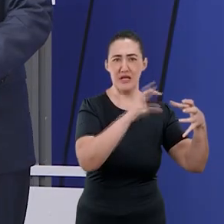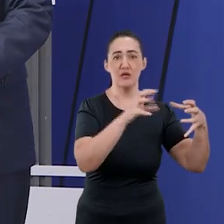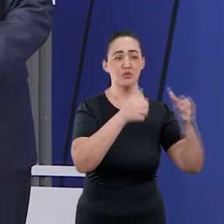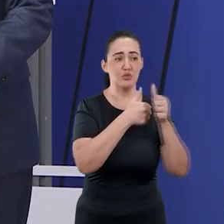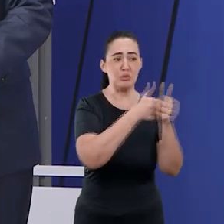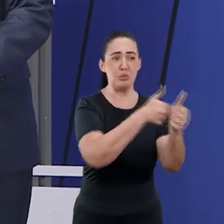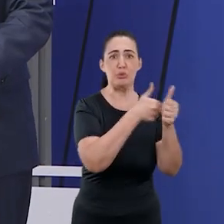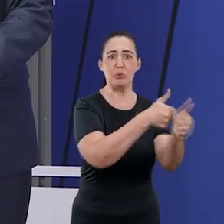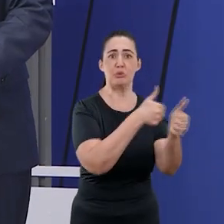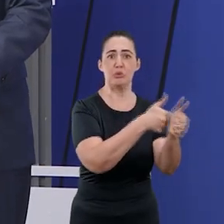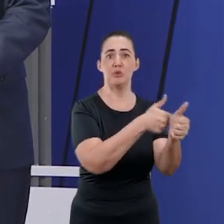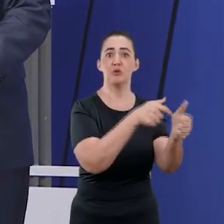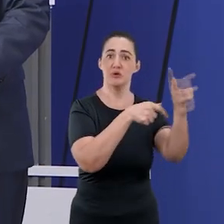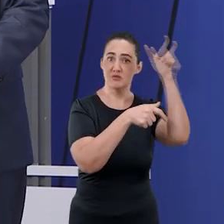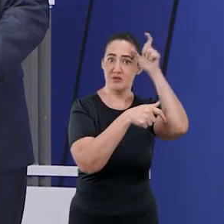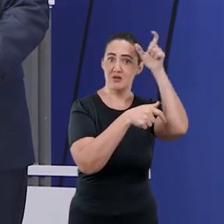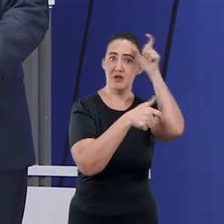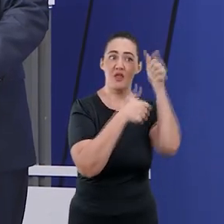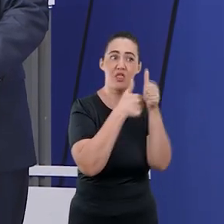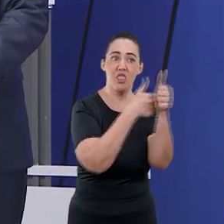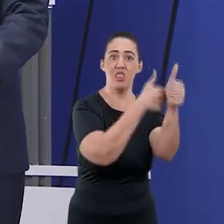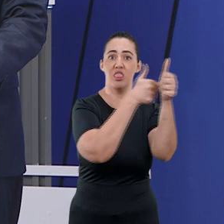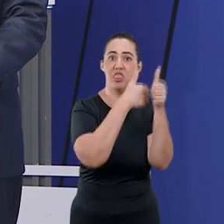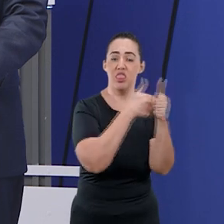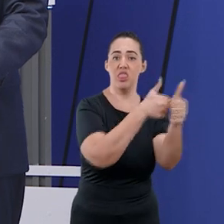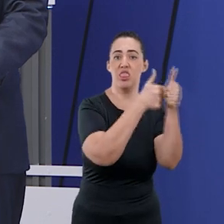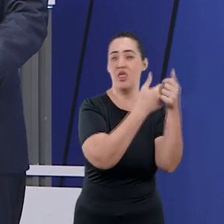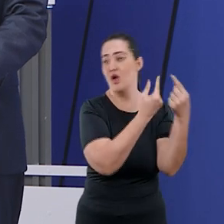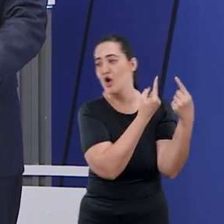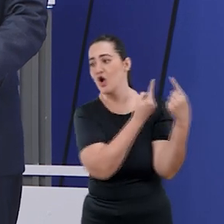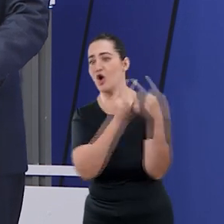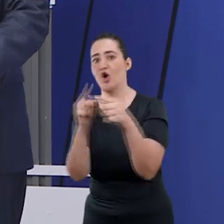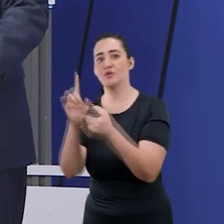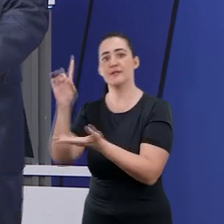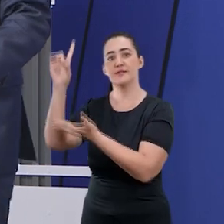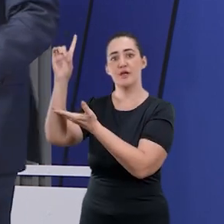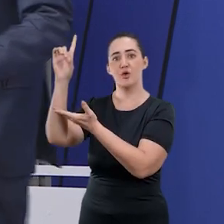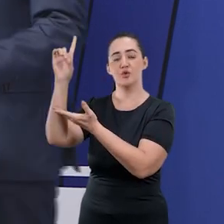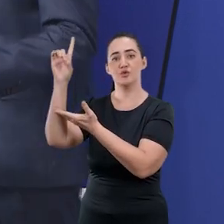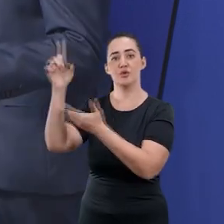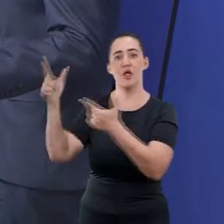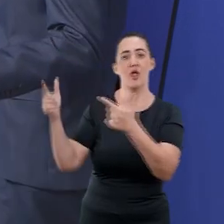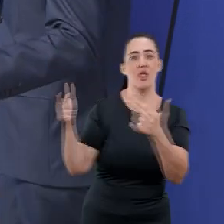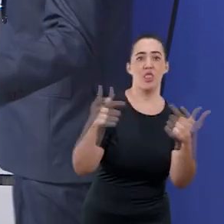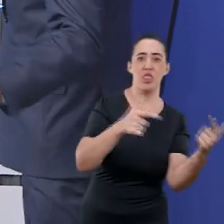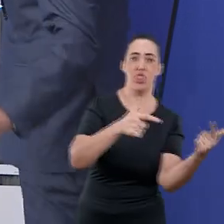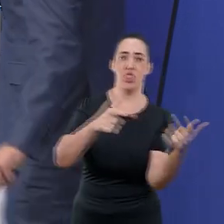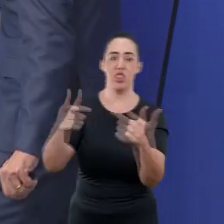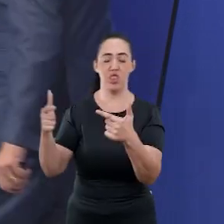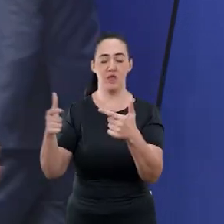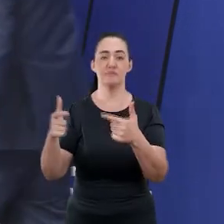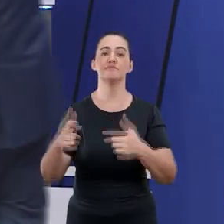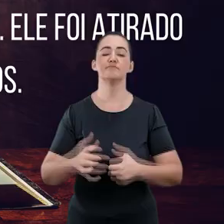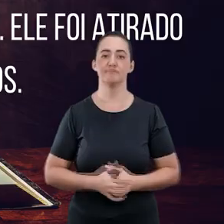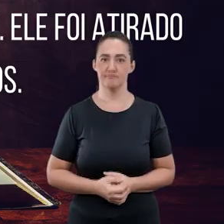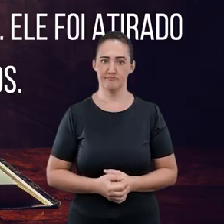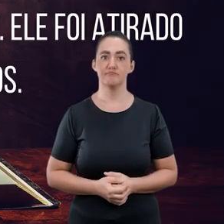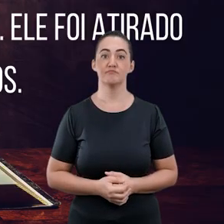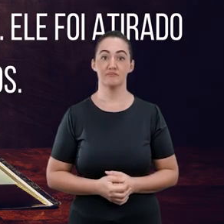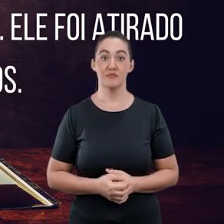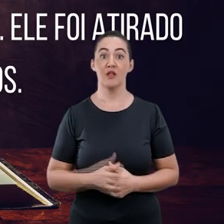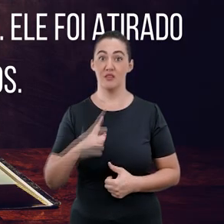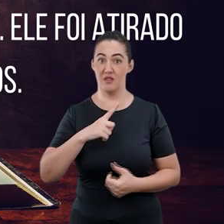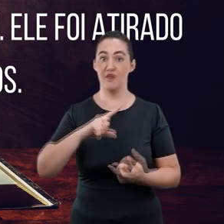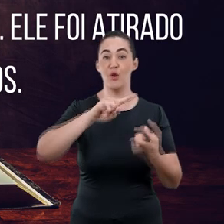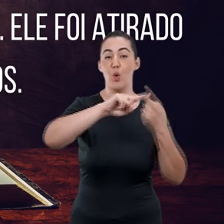esta conversa desse anjo e foram contra Deus e o reino celestial. E diz assim, olha, eles